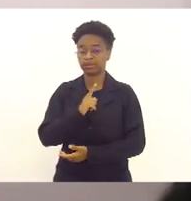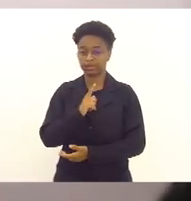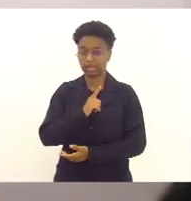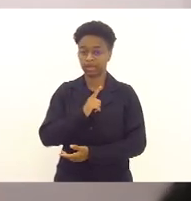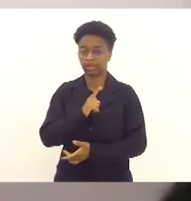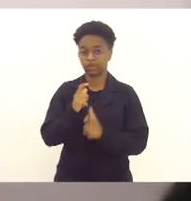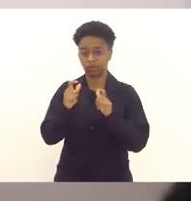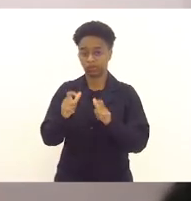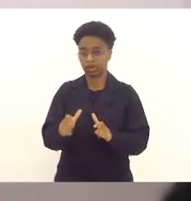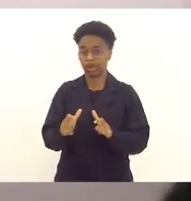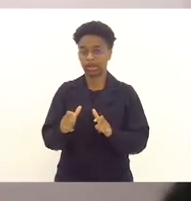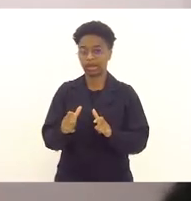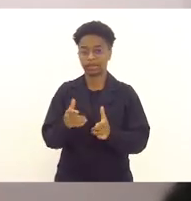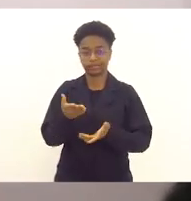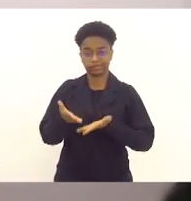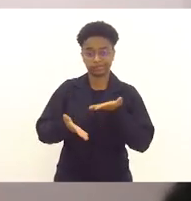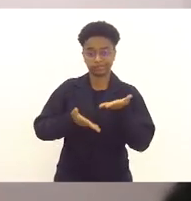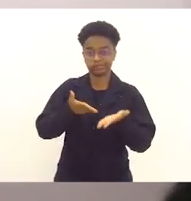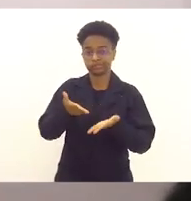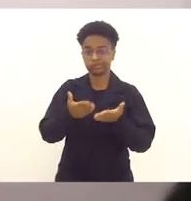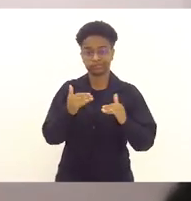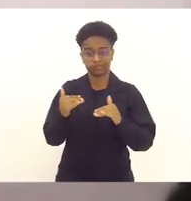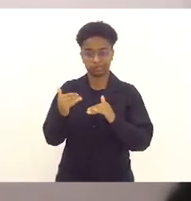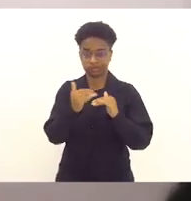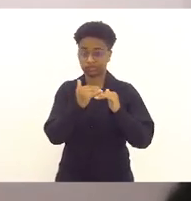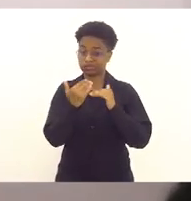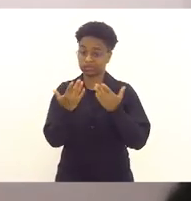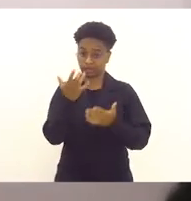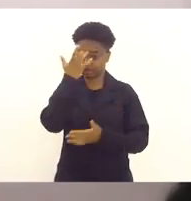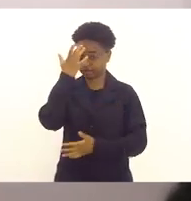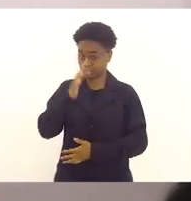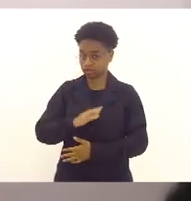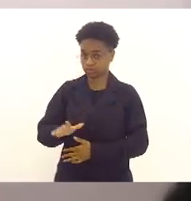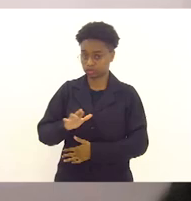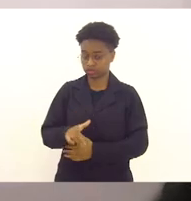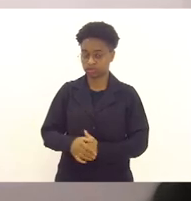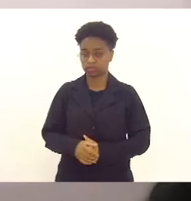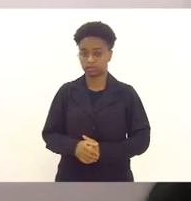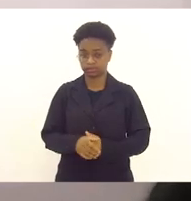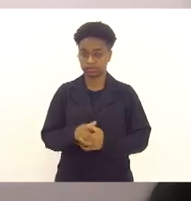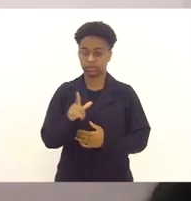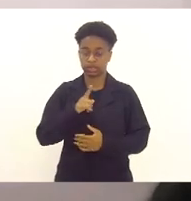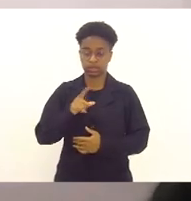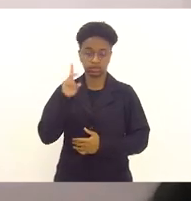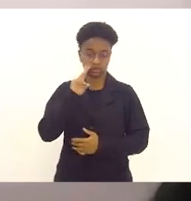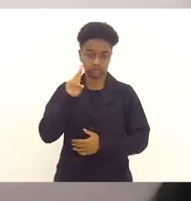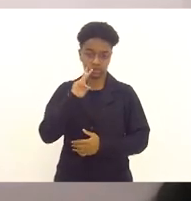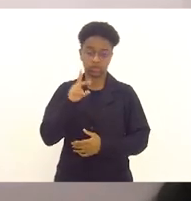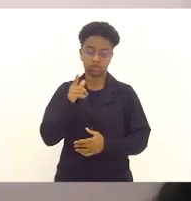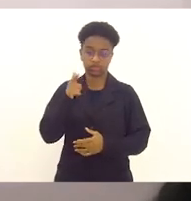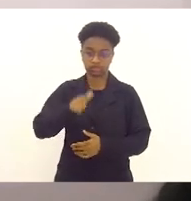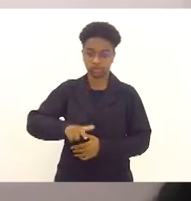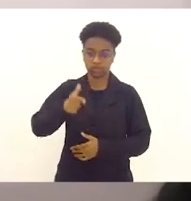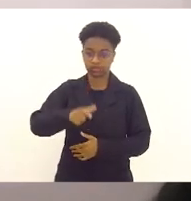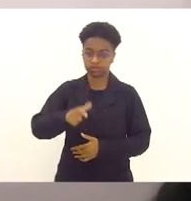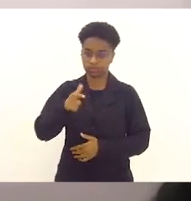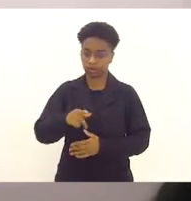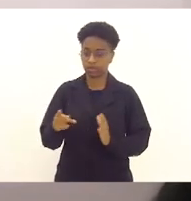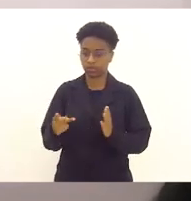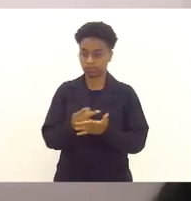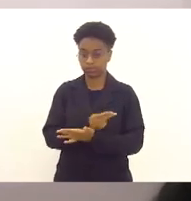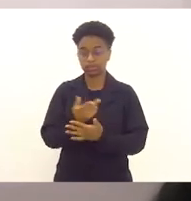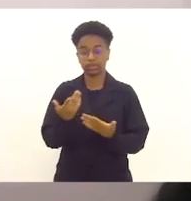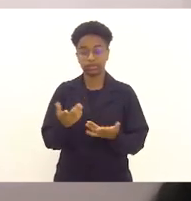comum ali de atendimento e coisa e tal isso não é não é fácil uma história recorrente também é a proximidade do